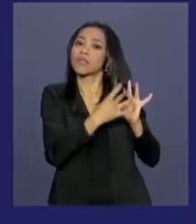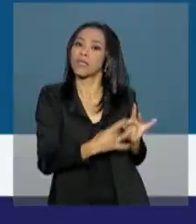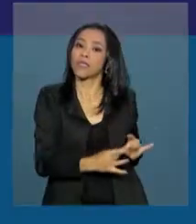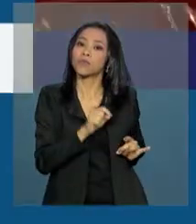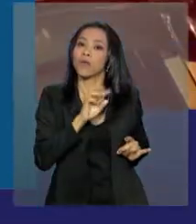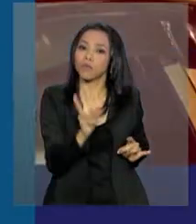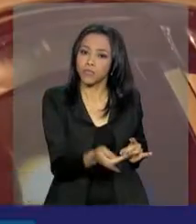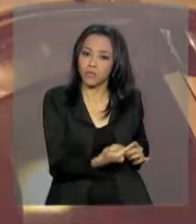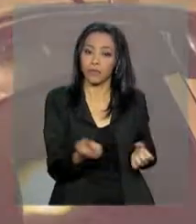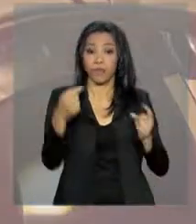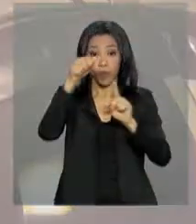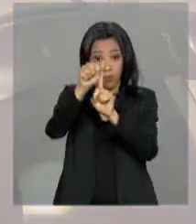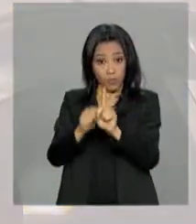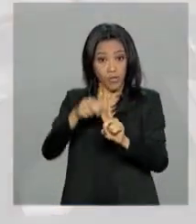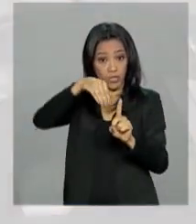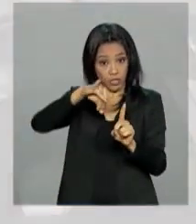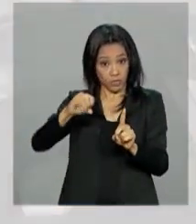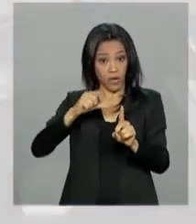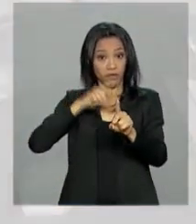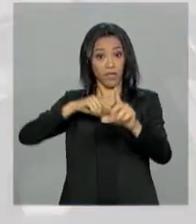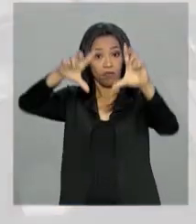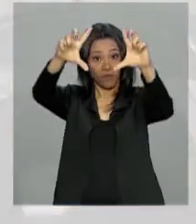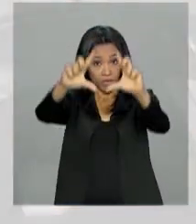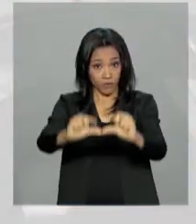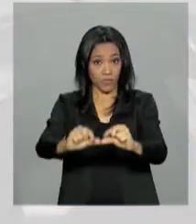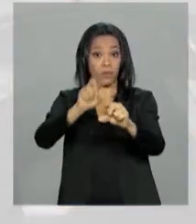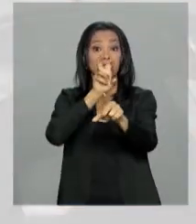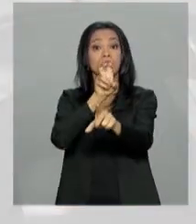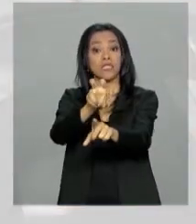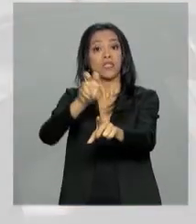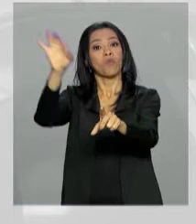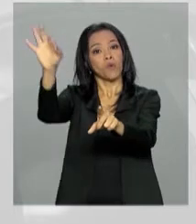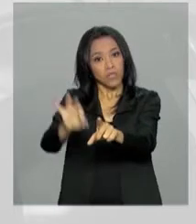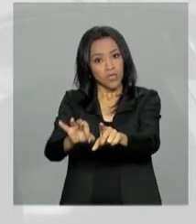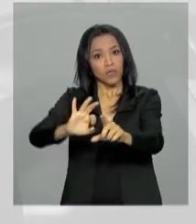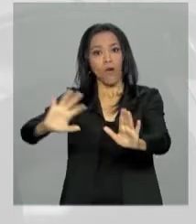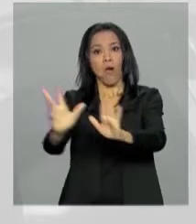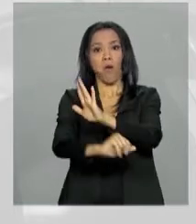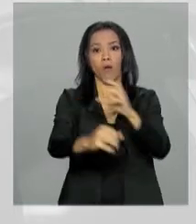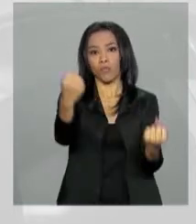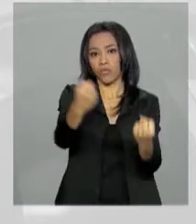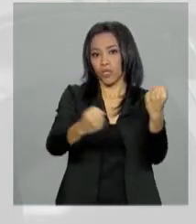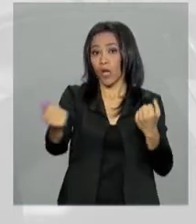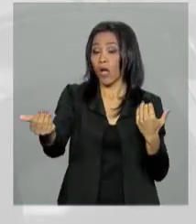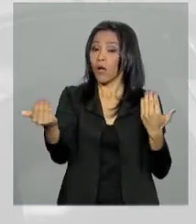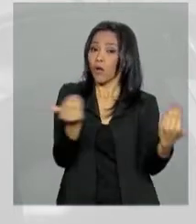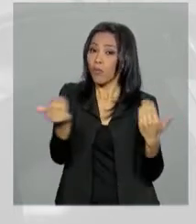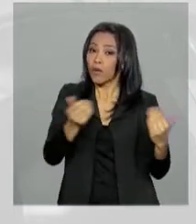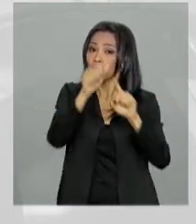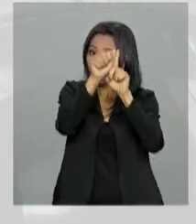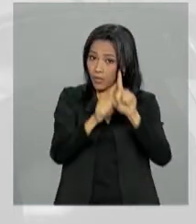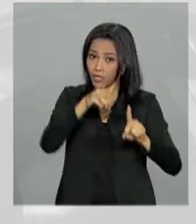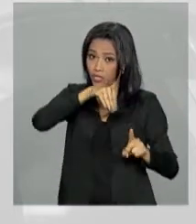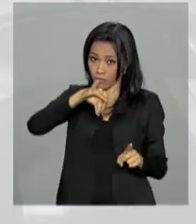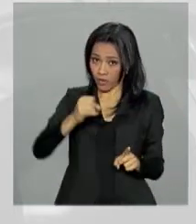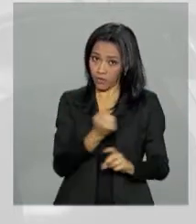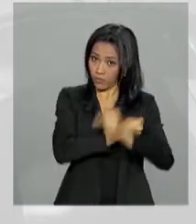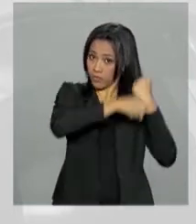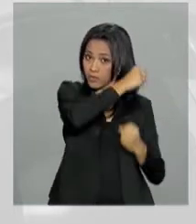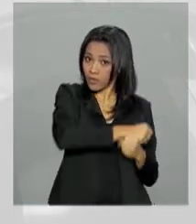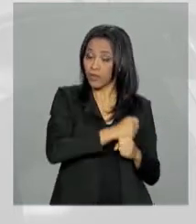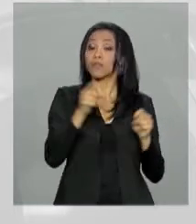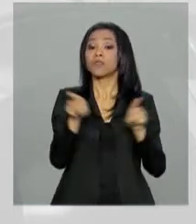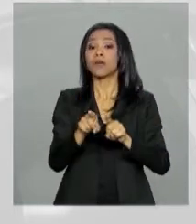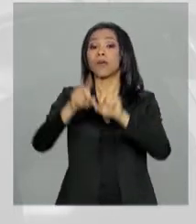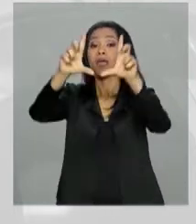Em maio deste ano, houve uma queda de 5% no número de veículos roubados, comparado a maio do ano passado. O número também